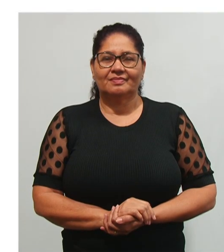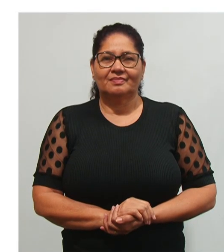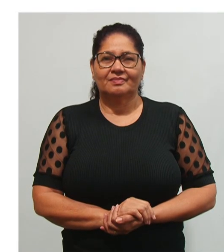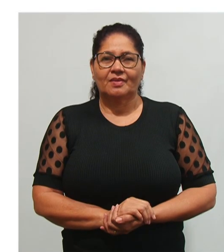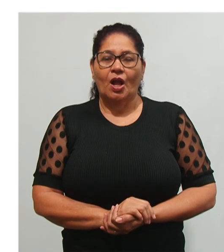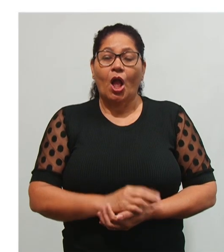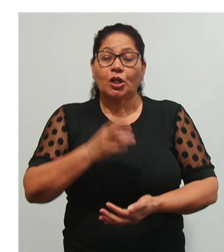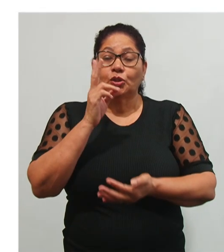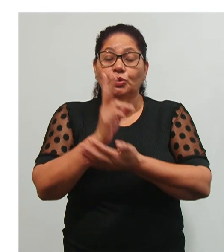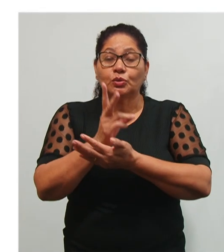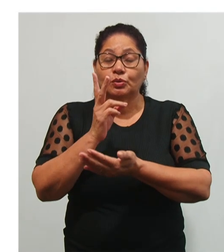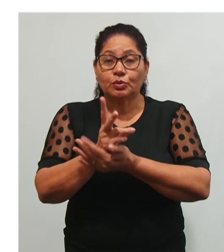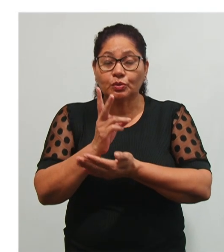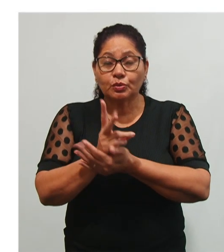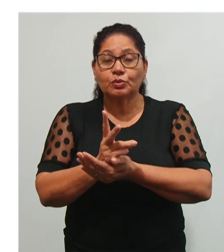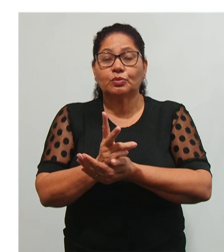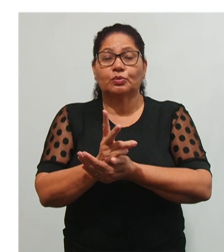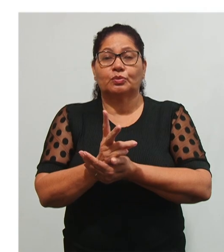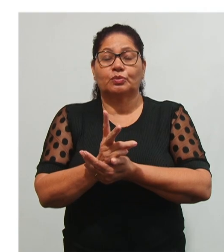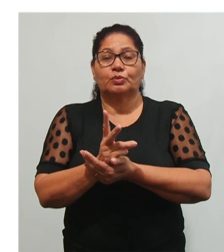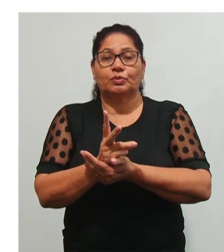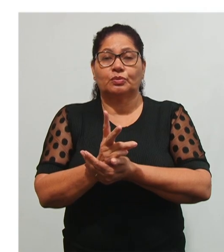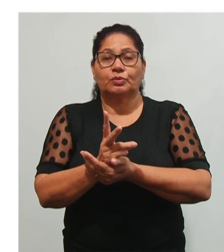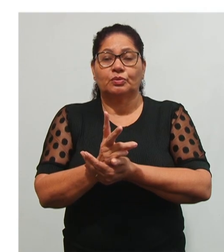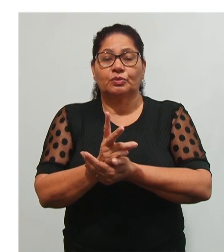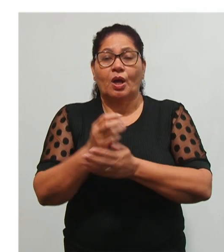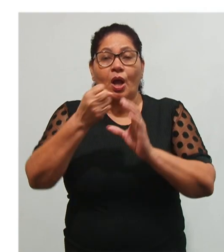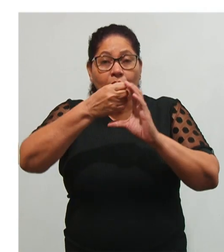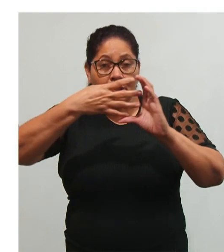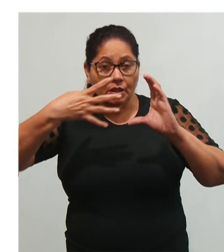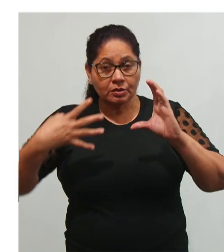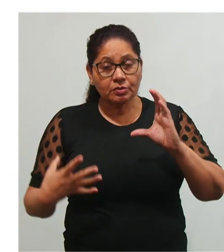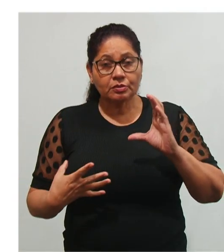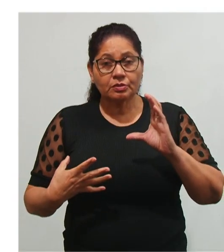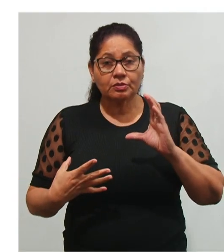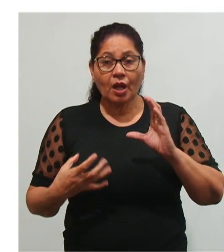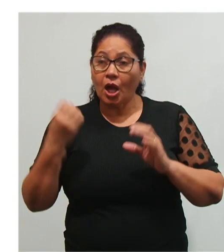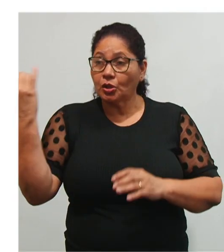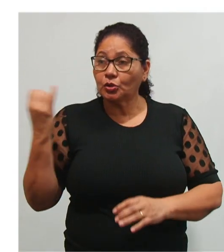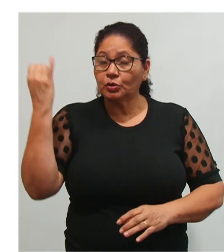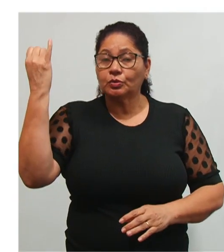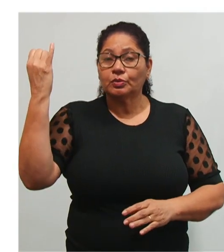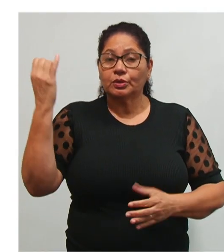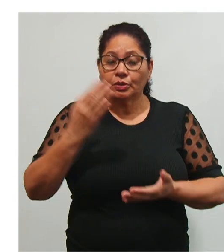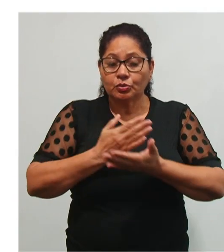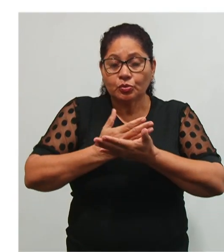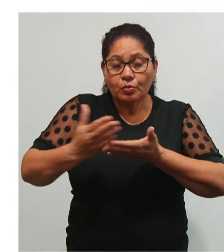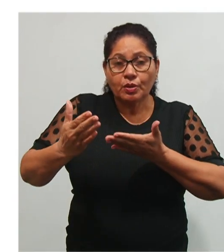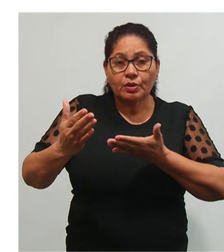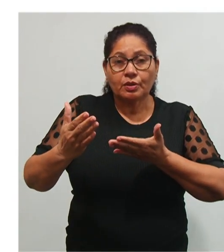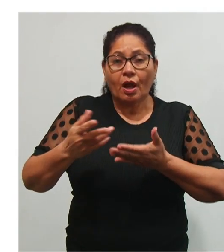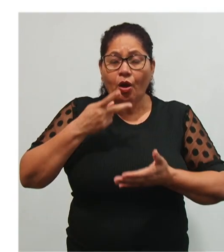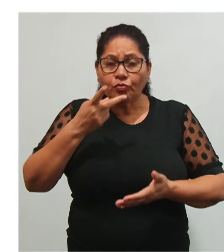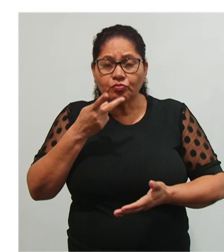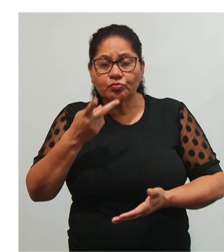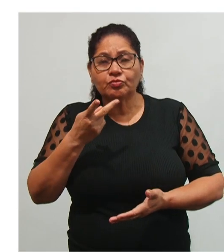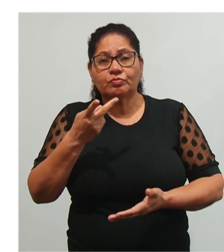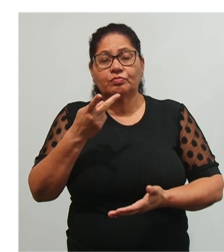Dando continuidade à minha caracterização, é importante, antes de começarmos, falar um